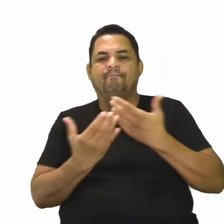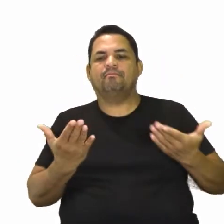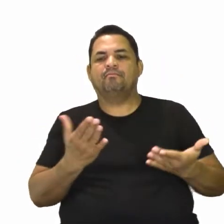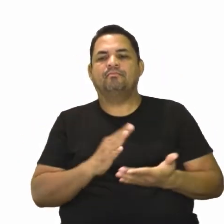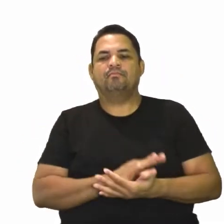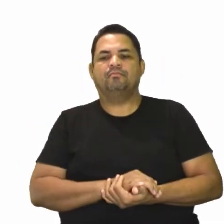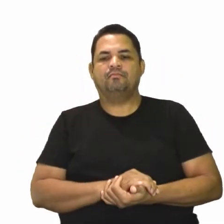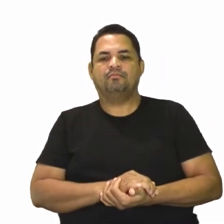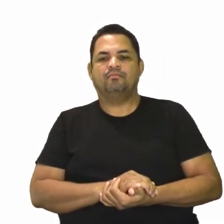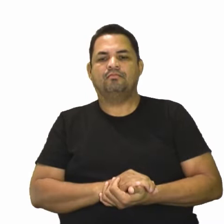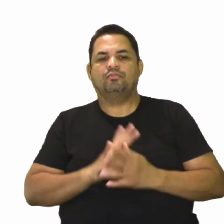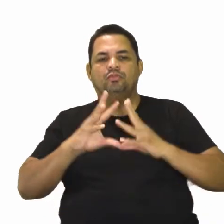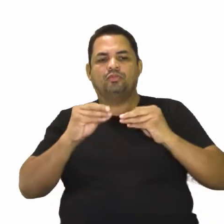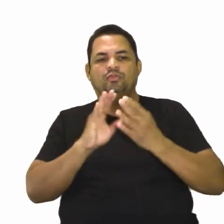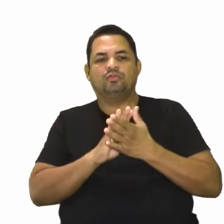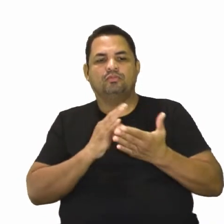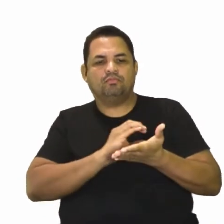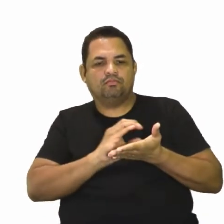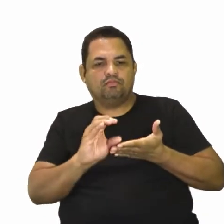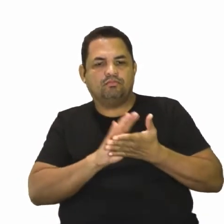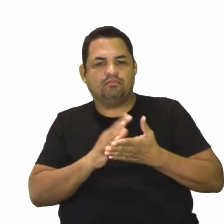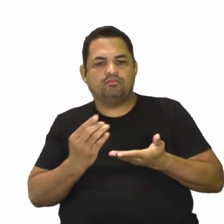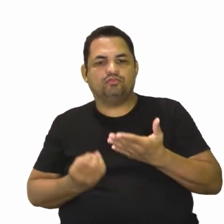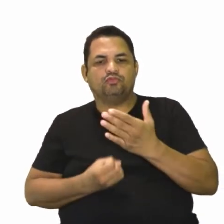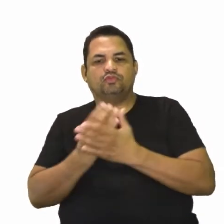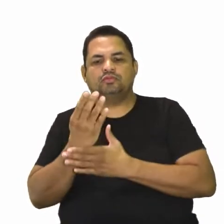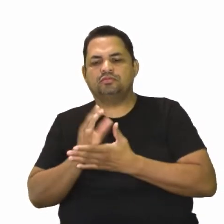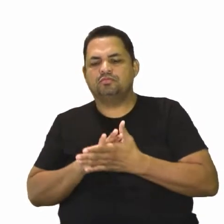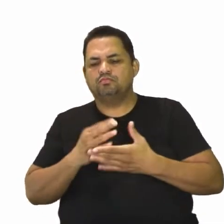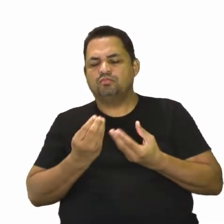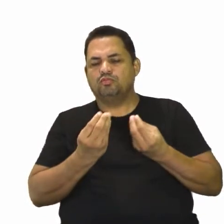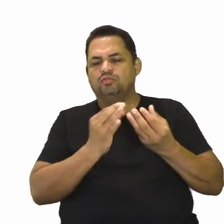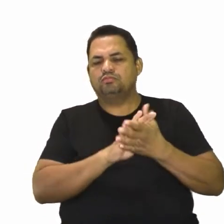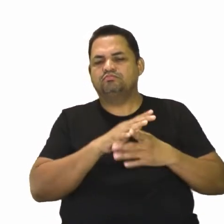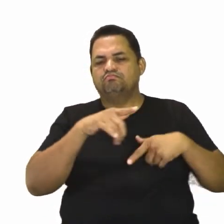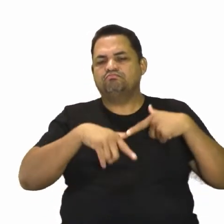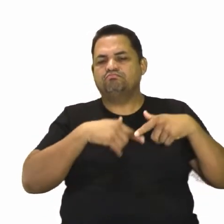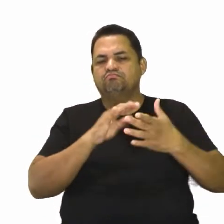infraestrutura. Todos esses investimentos geraram milhões de empregos pelo país.